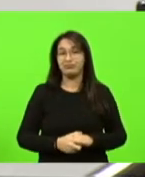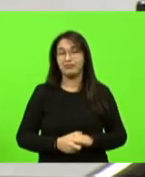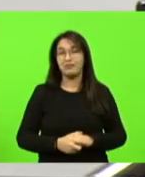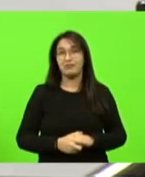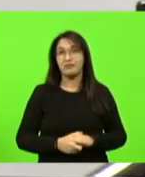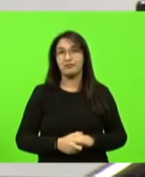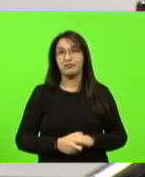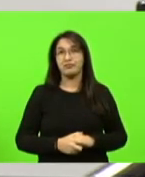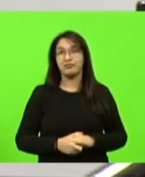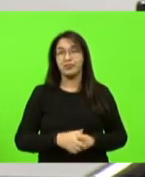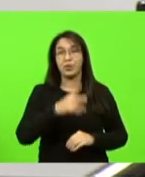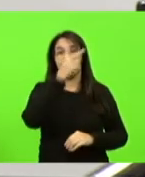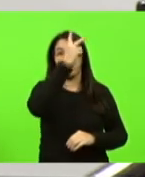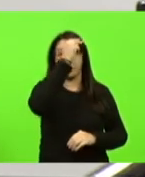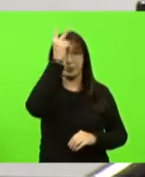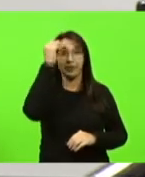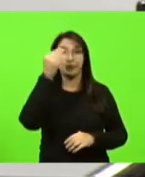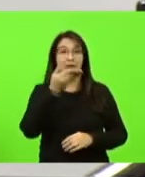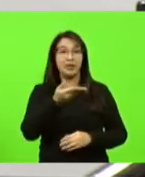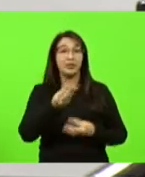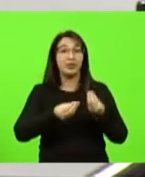O prefeito desistiu.